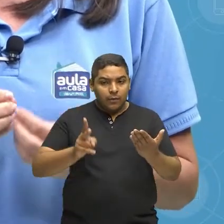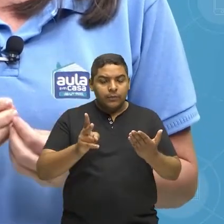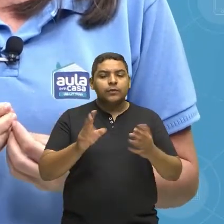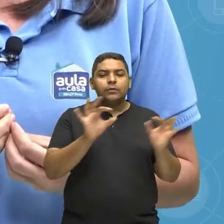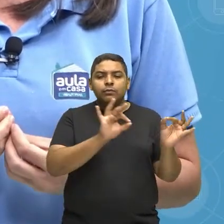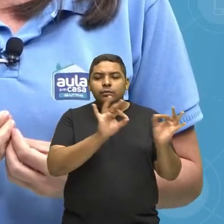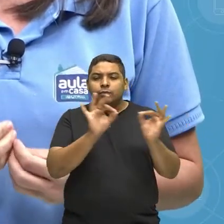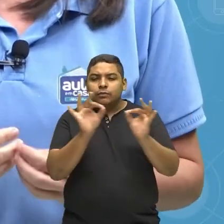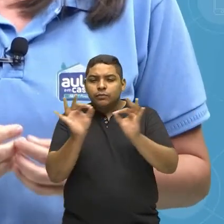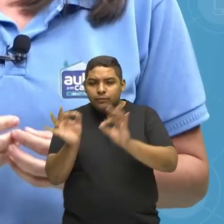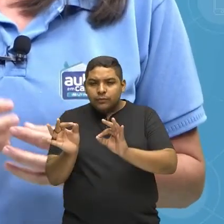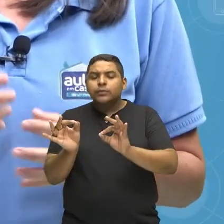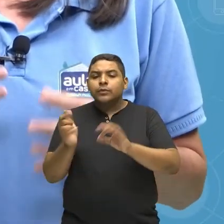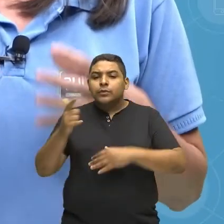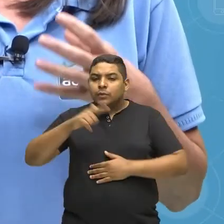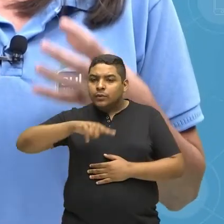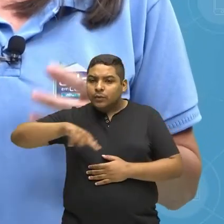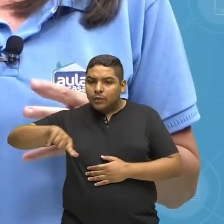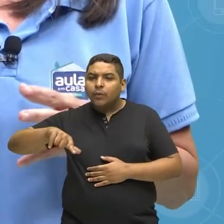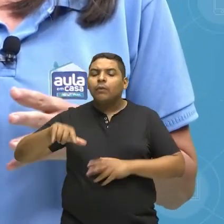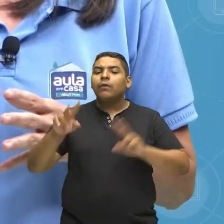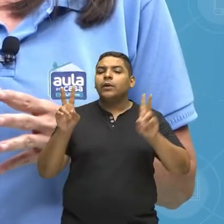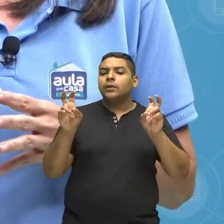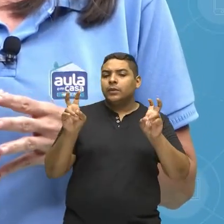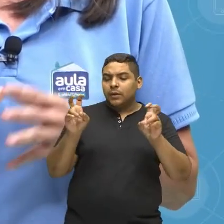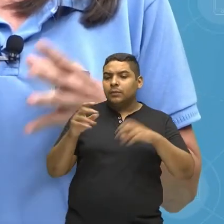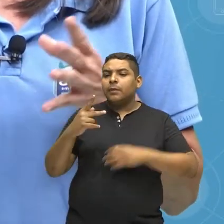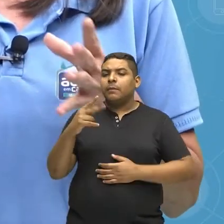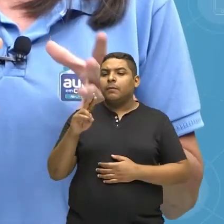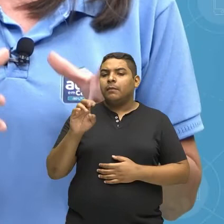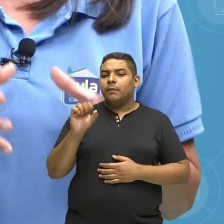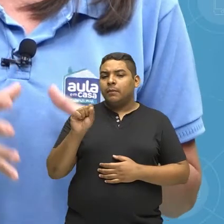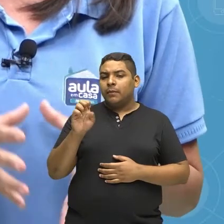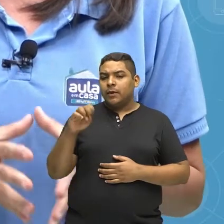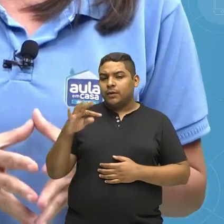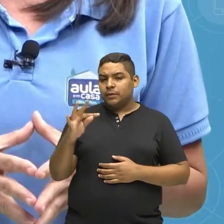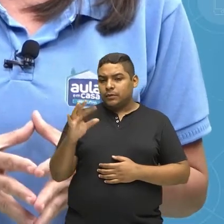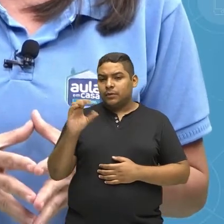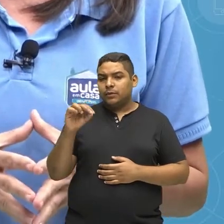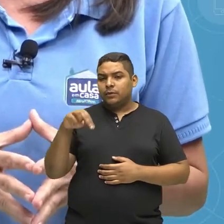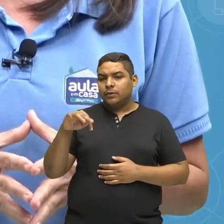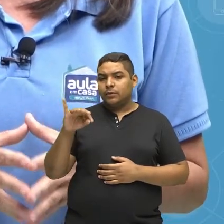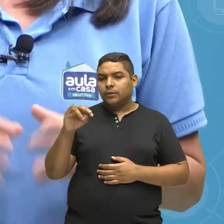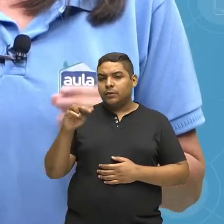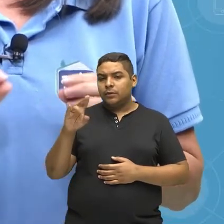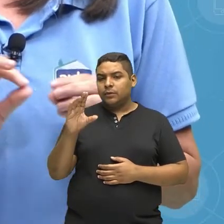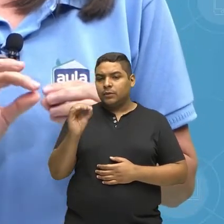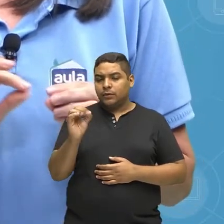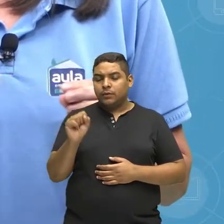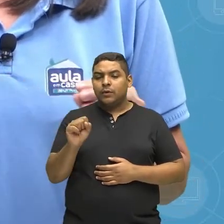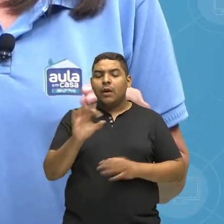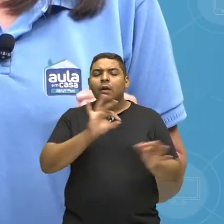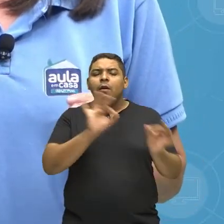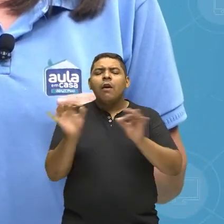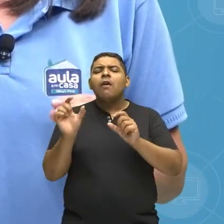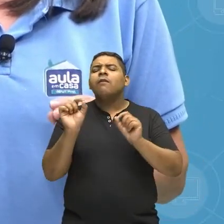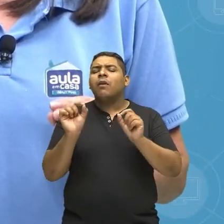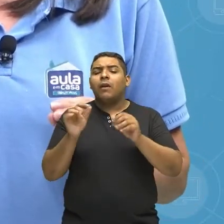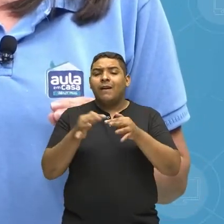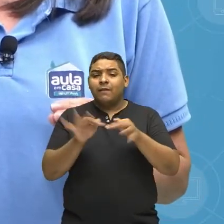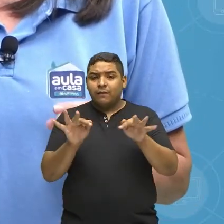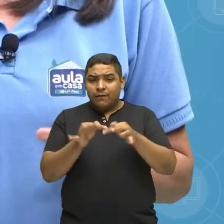mais um pouquinho sobre o present continuous. O que você vai ver agora nesse meu vídeo? Você vai ver frases que